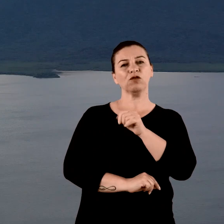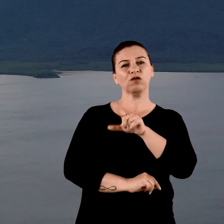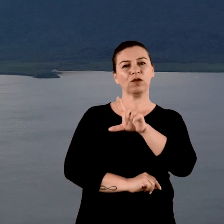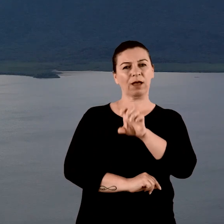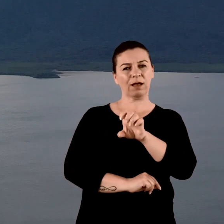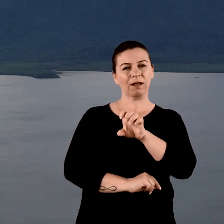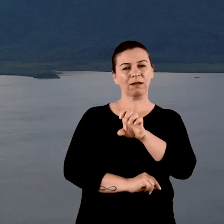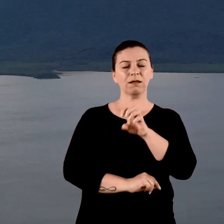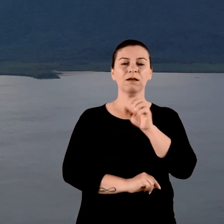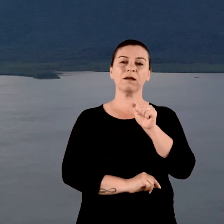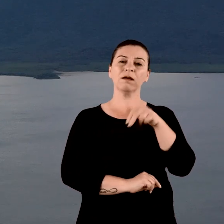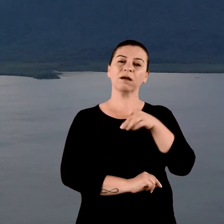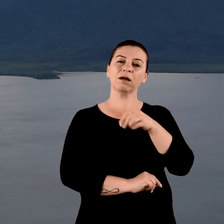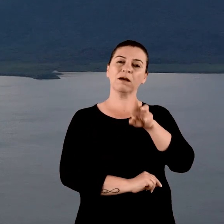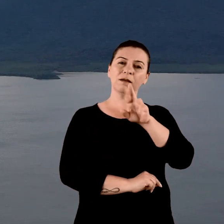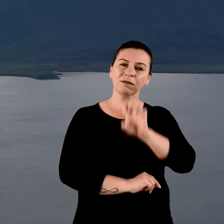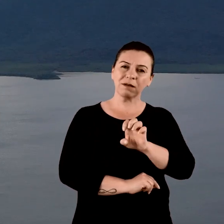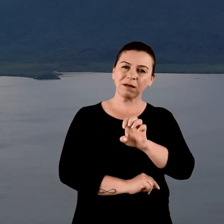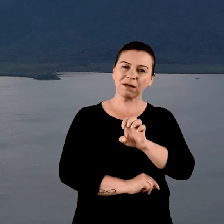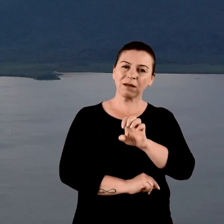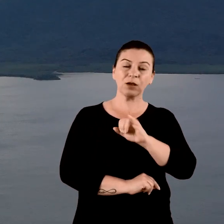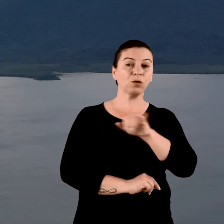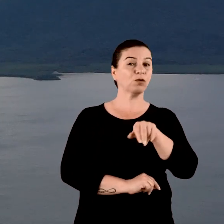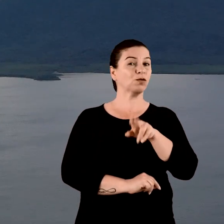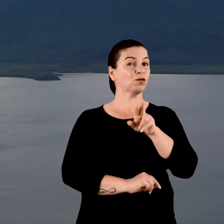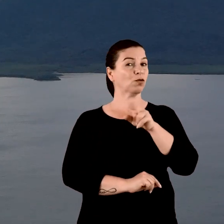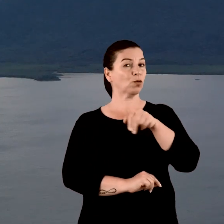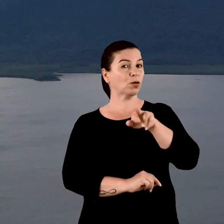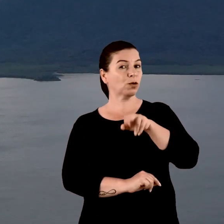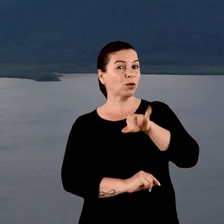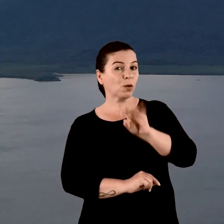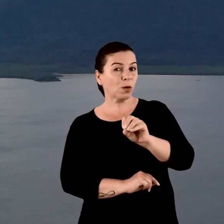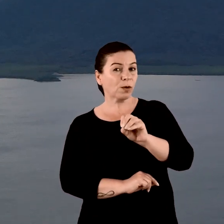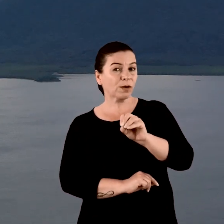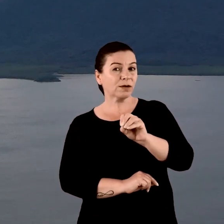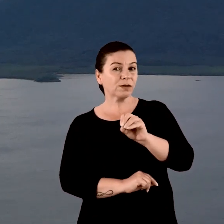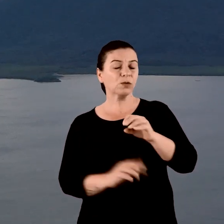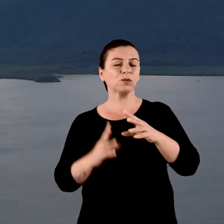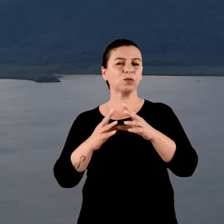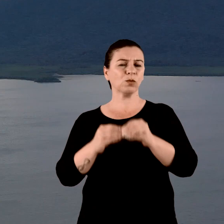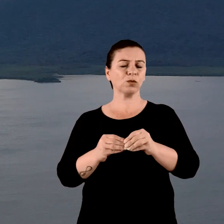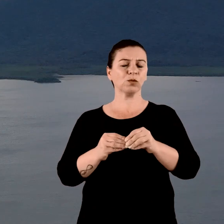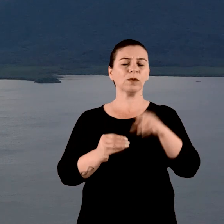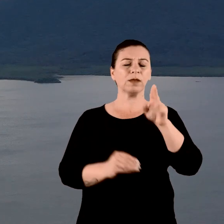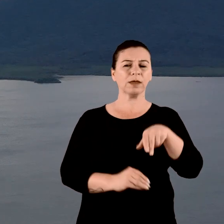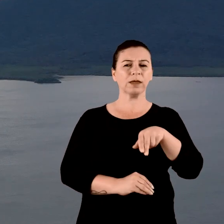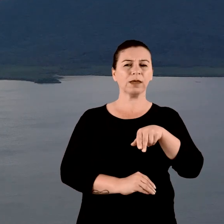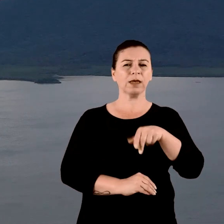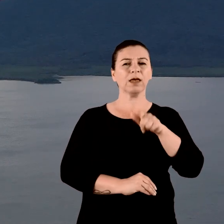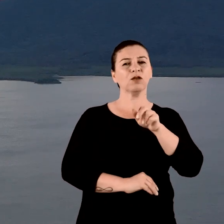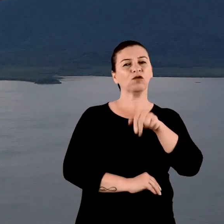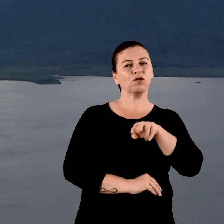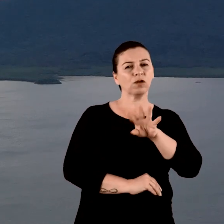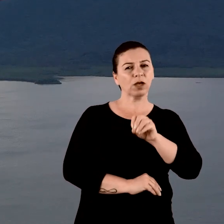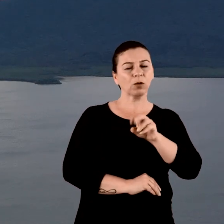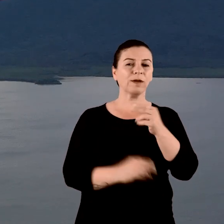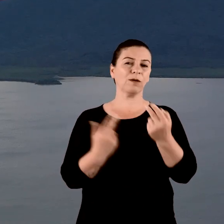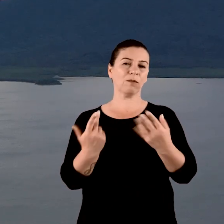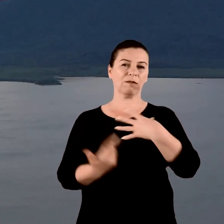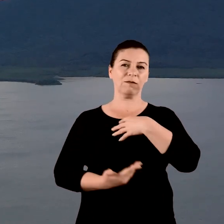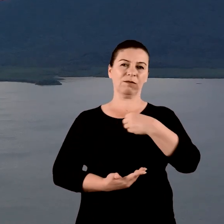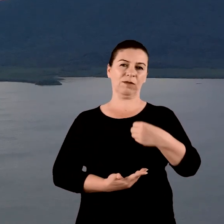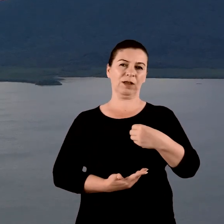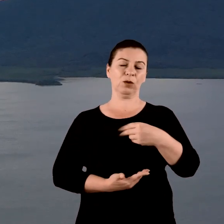Michele, o André, o Júnior, o Cleverson, que é meu genro, eu trato como filho. Max, meu neto,